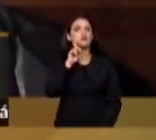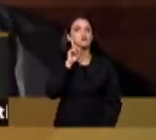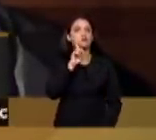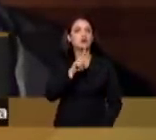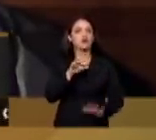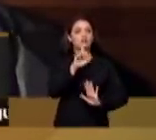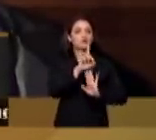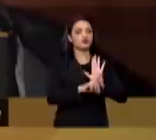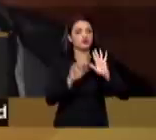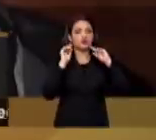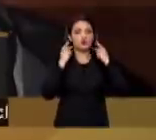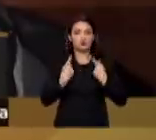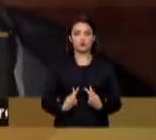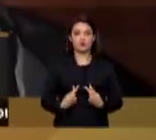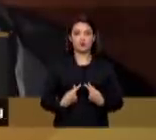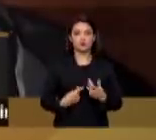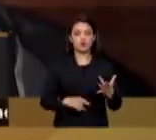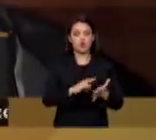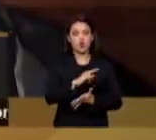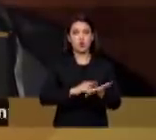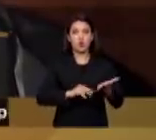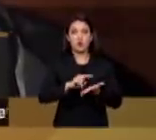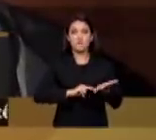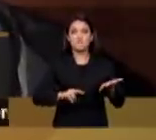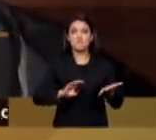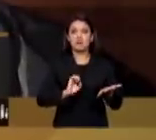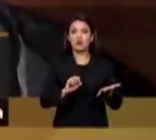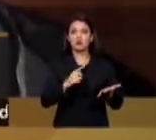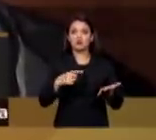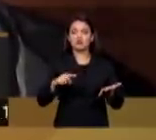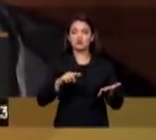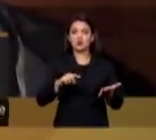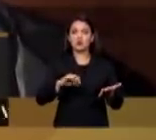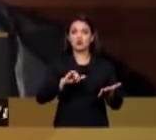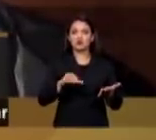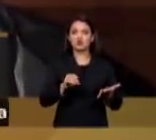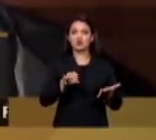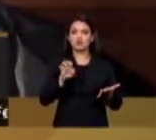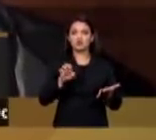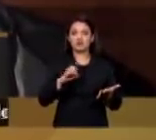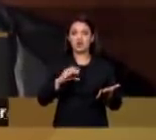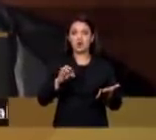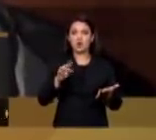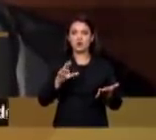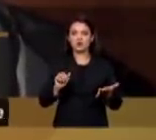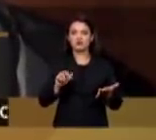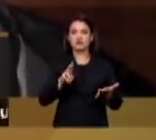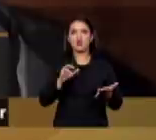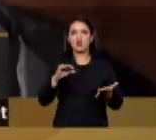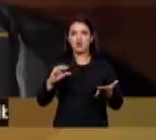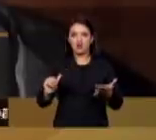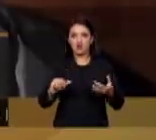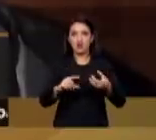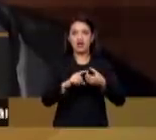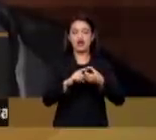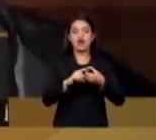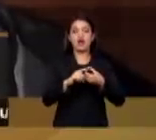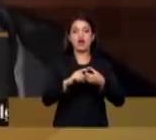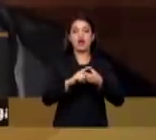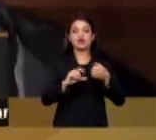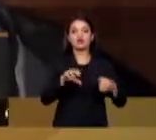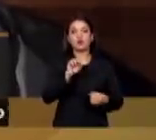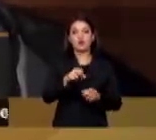Humanos, o Pacto de São José da Costa Rica, no artigo 8º, inciso 1º, prevê que